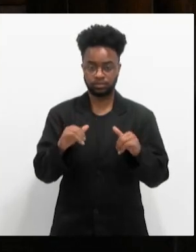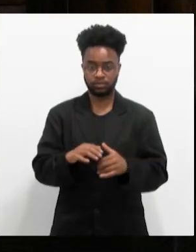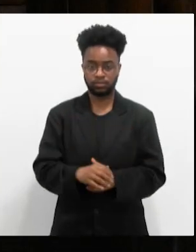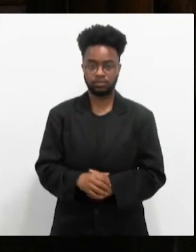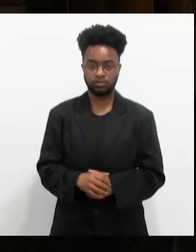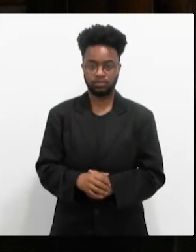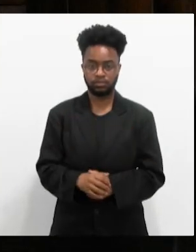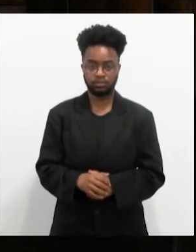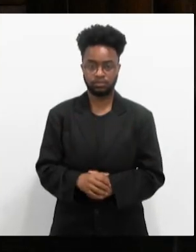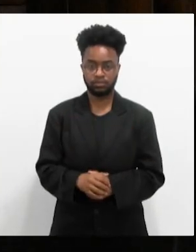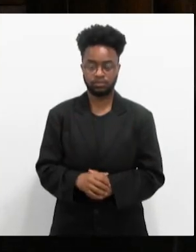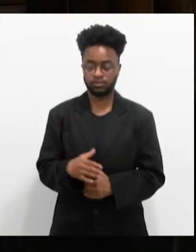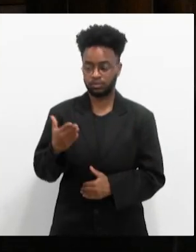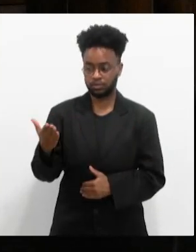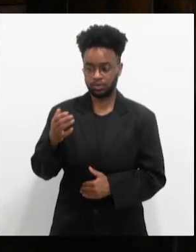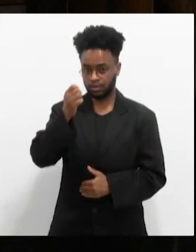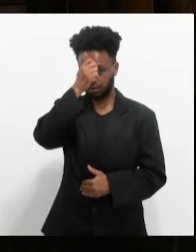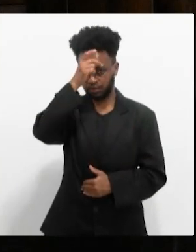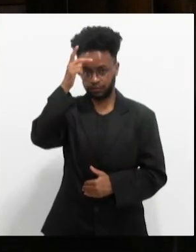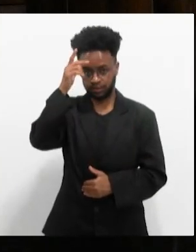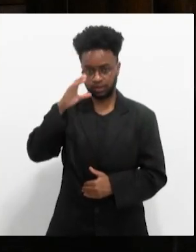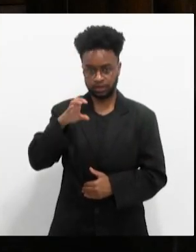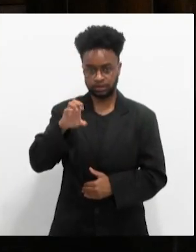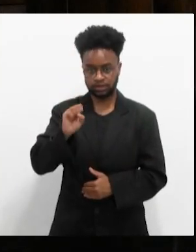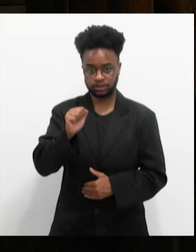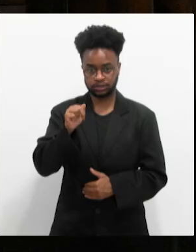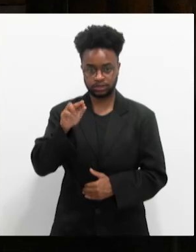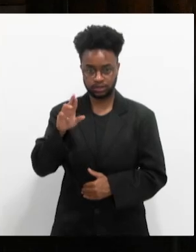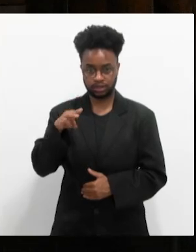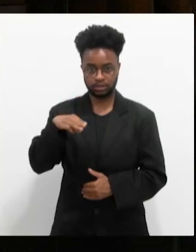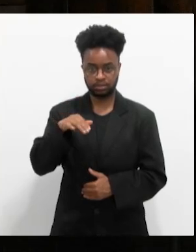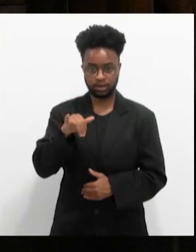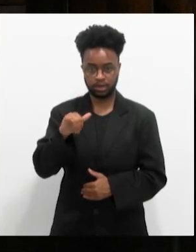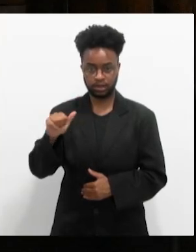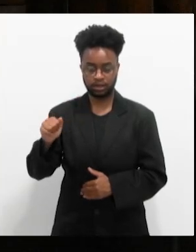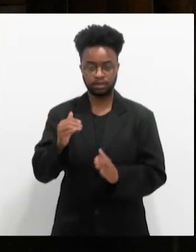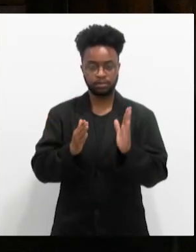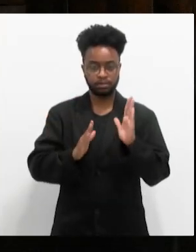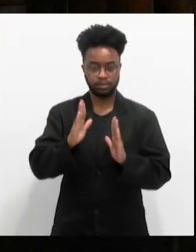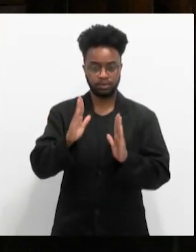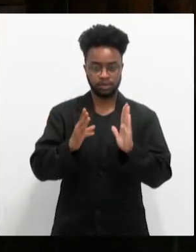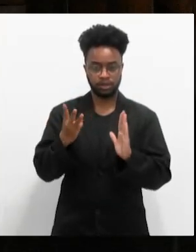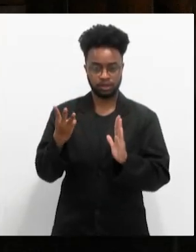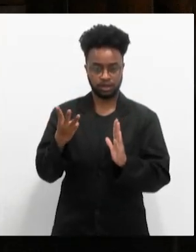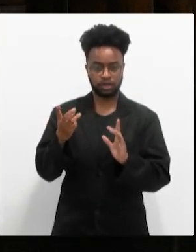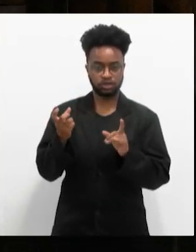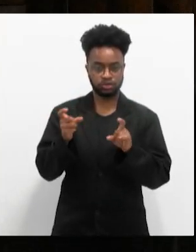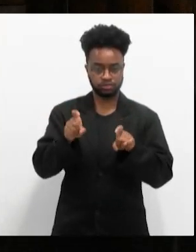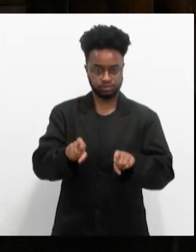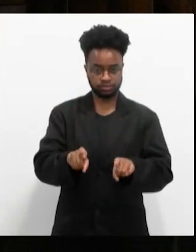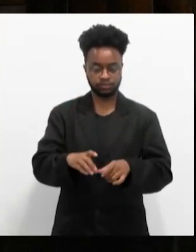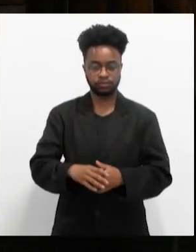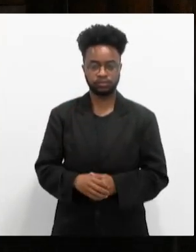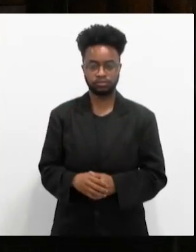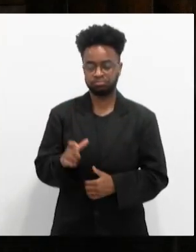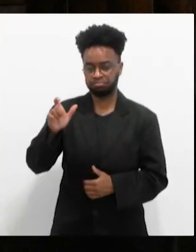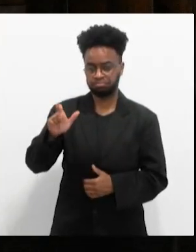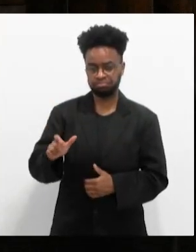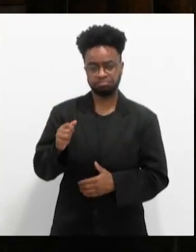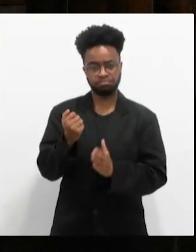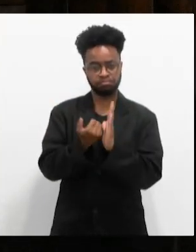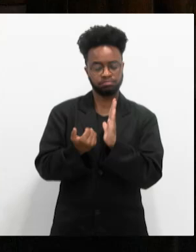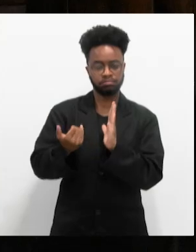que o então prefeito César Maia, nas suas 3 gestões, foi um